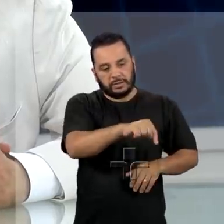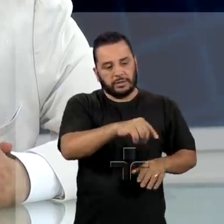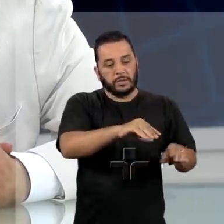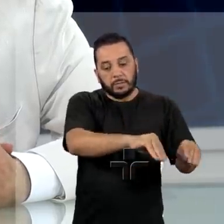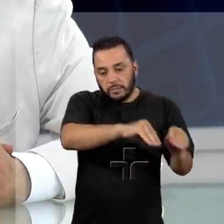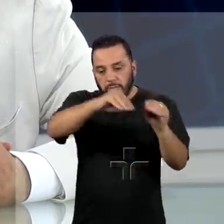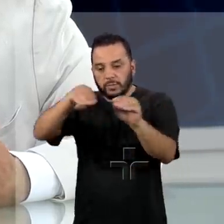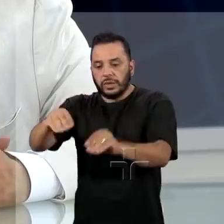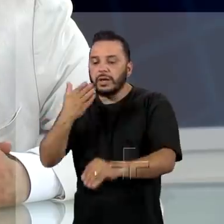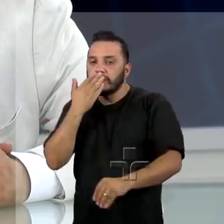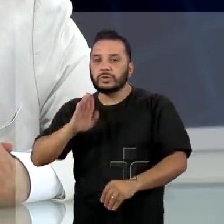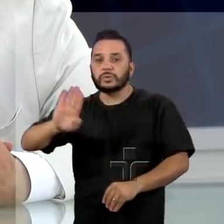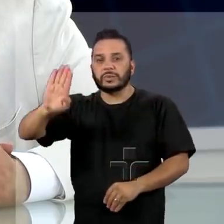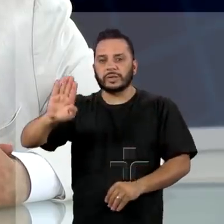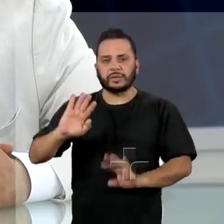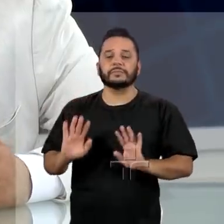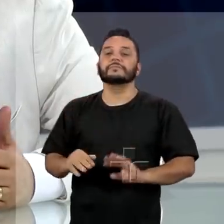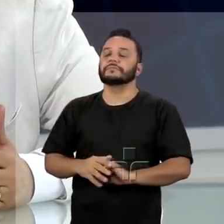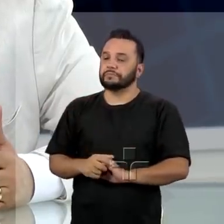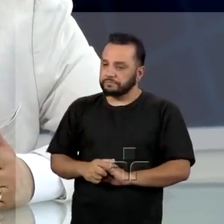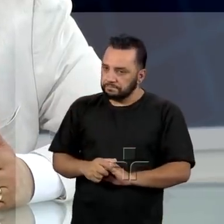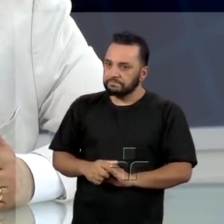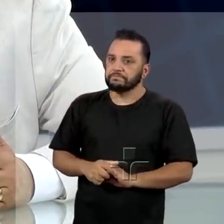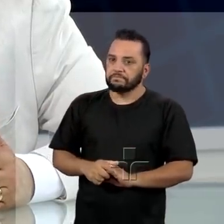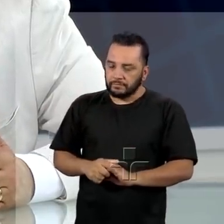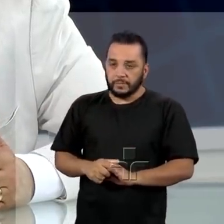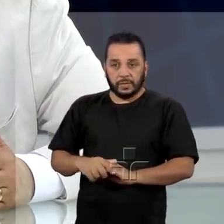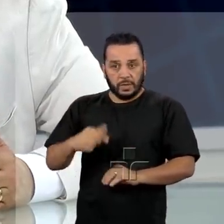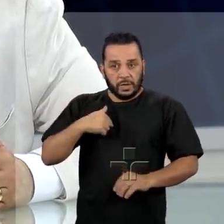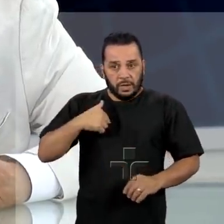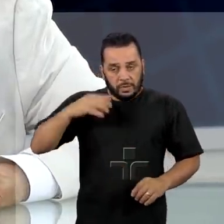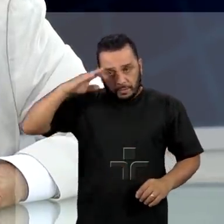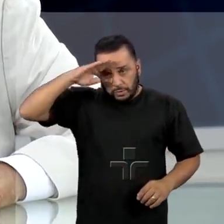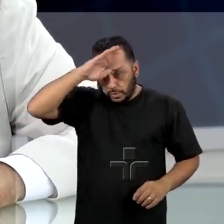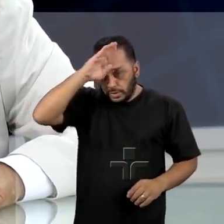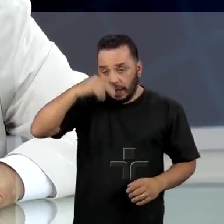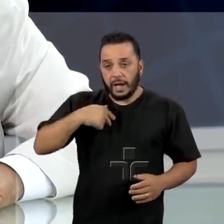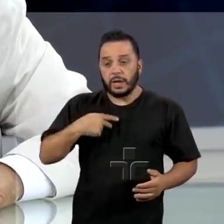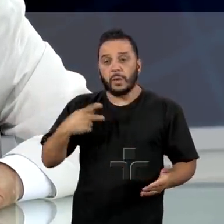isso, eu acrescentaria uma coisa assim, o Bolsonaro não pode cometer o mesmo erro